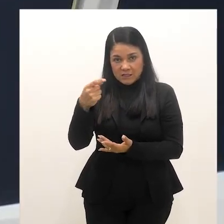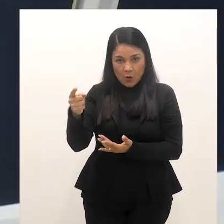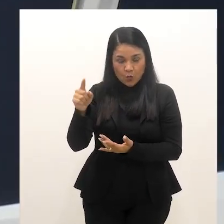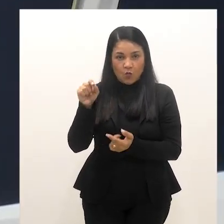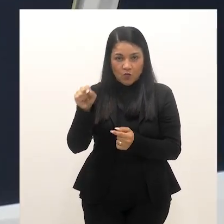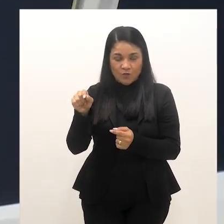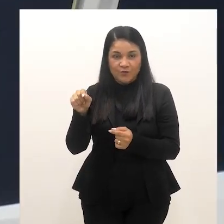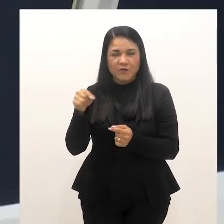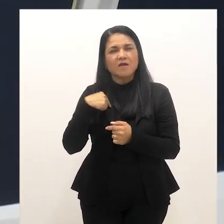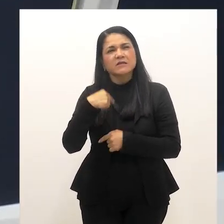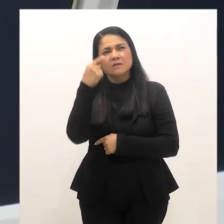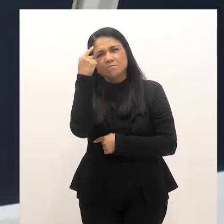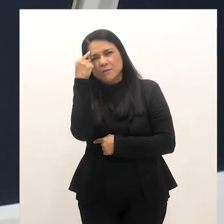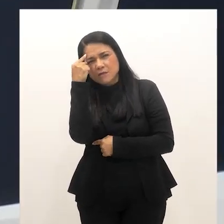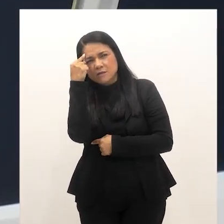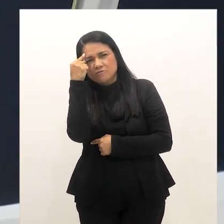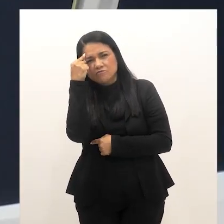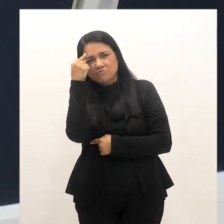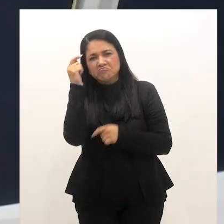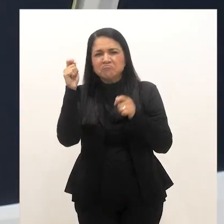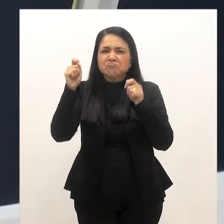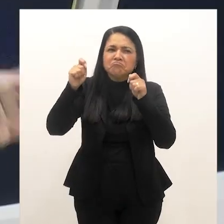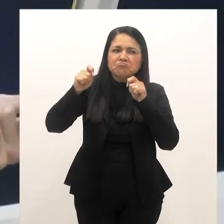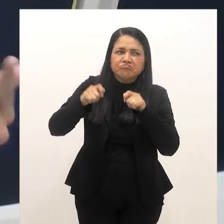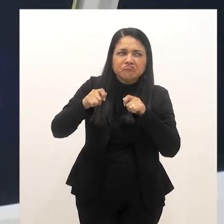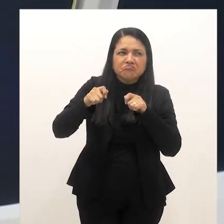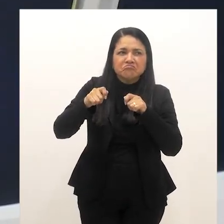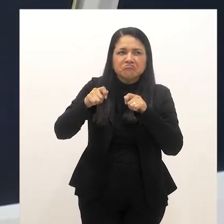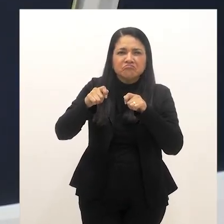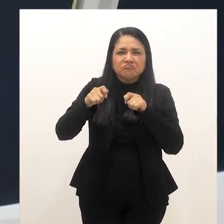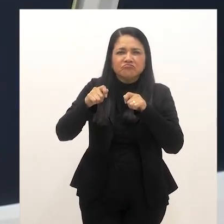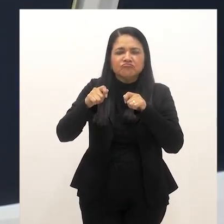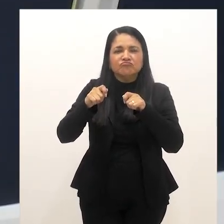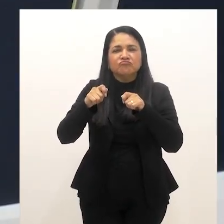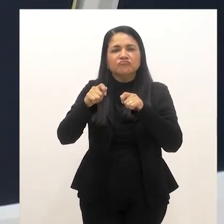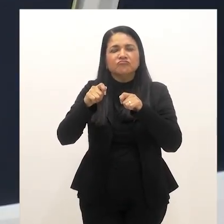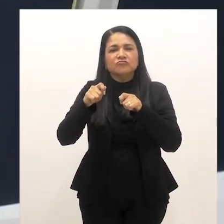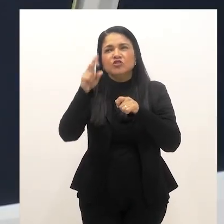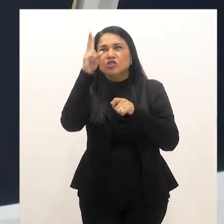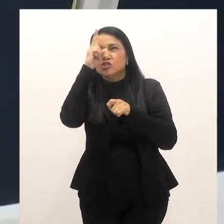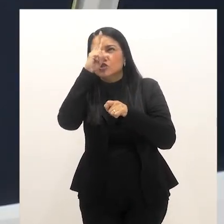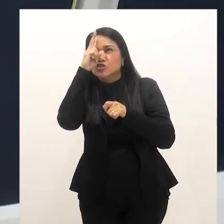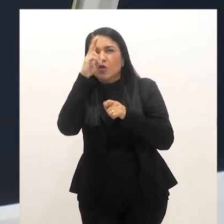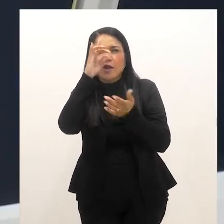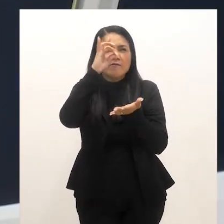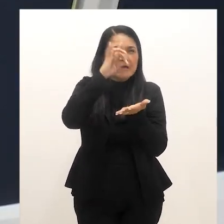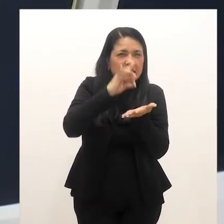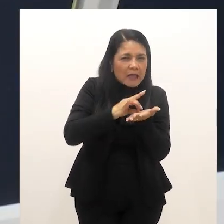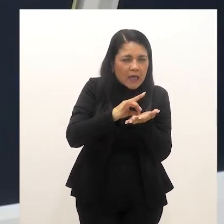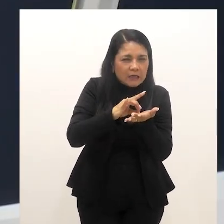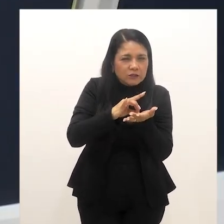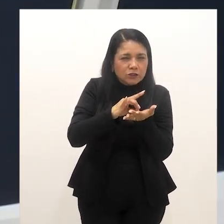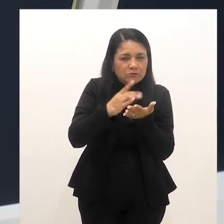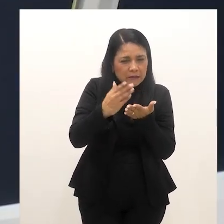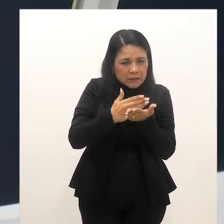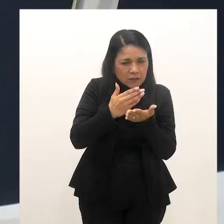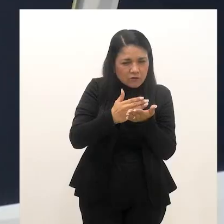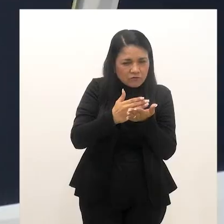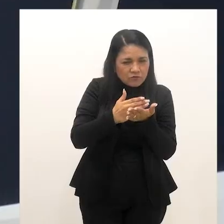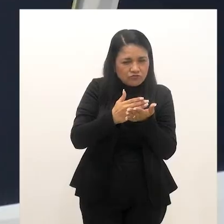mas você fica pensando, né? Se determinada coisa que tá aqui na história fosse